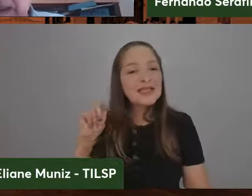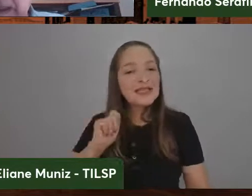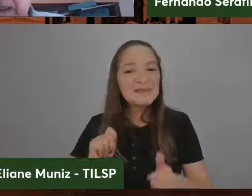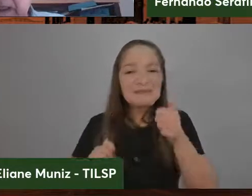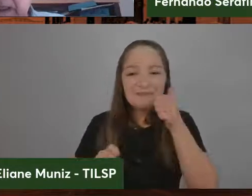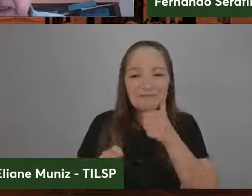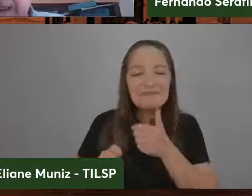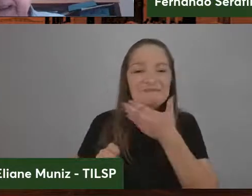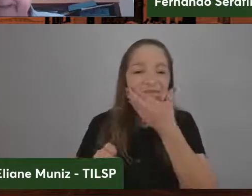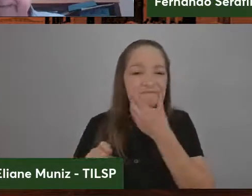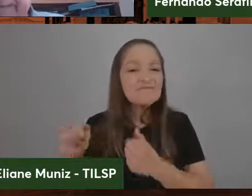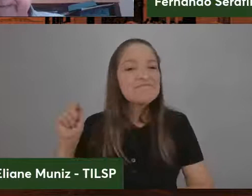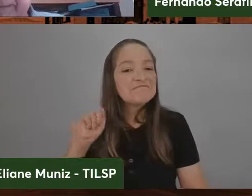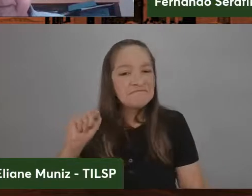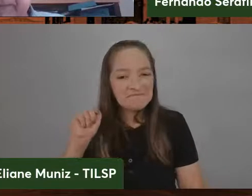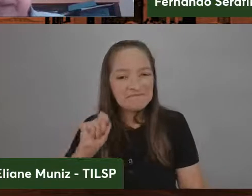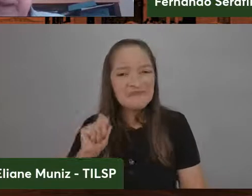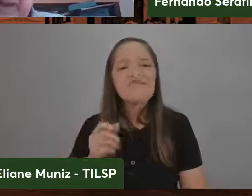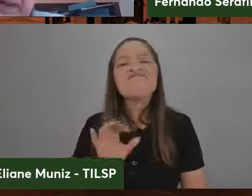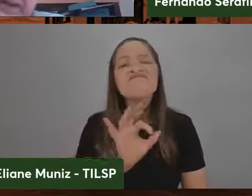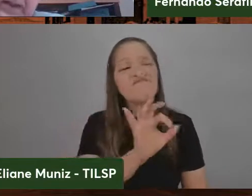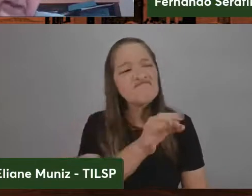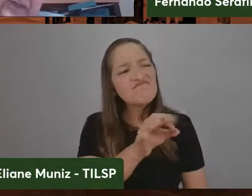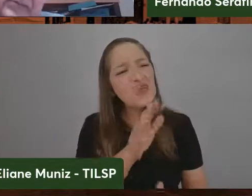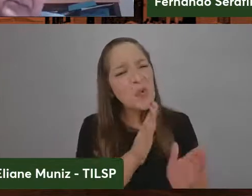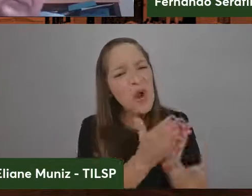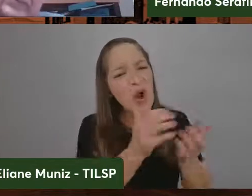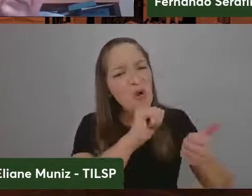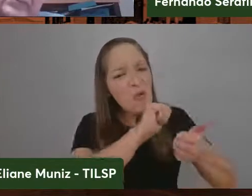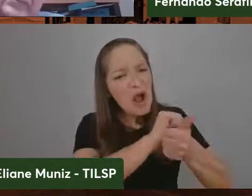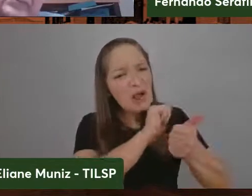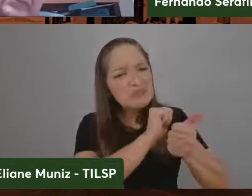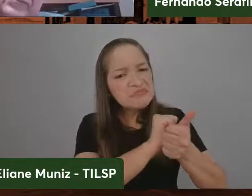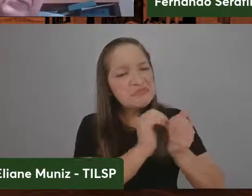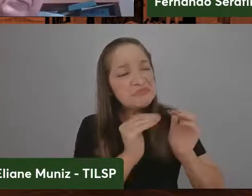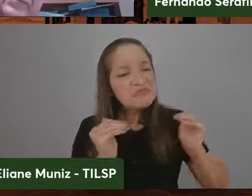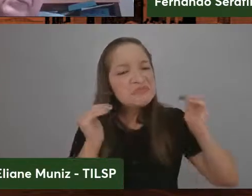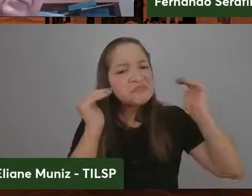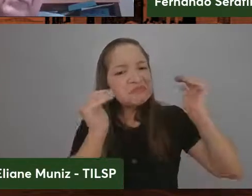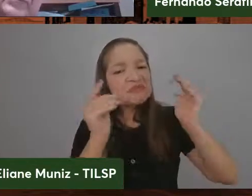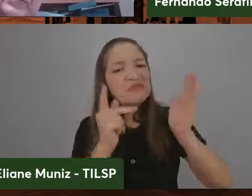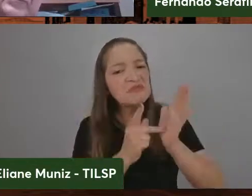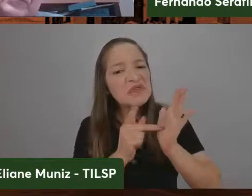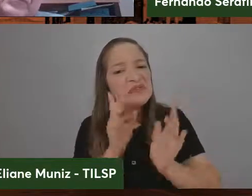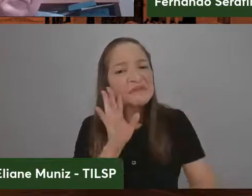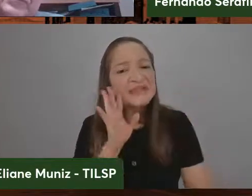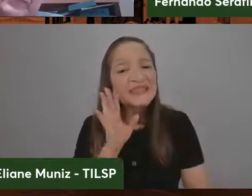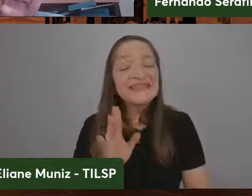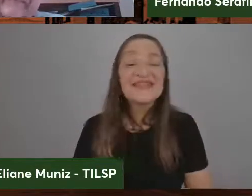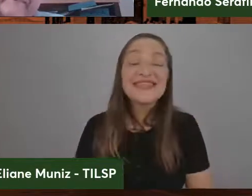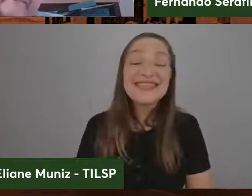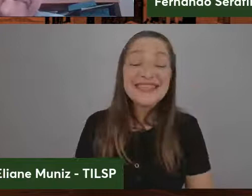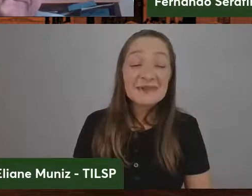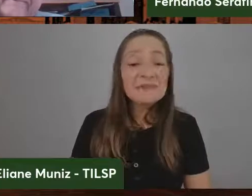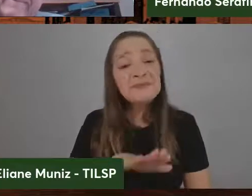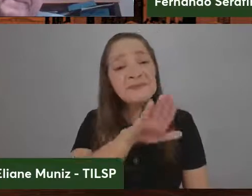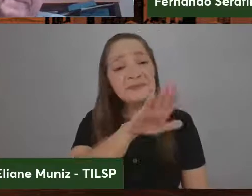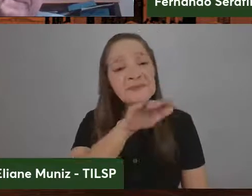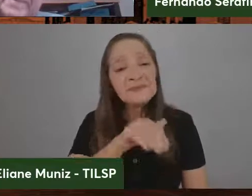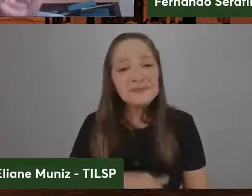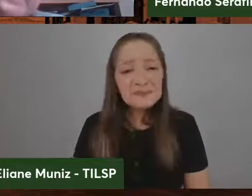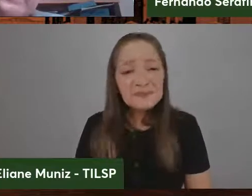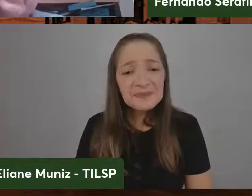com a qualidade, né? Um nível de qualidade sempre muito alto mesmo, verdade. Bacana. E, Milton,